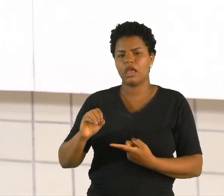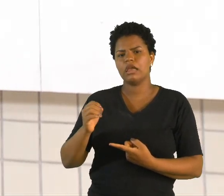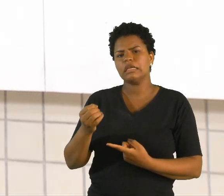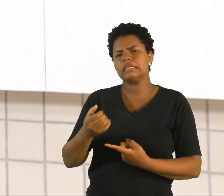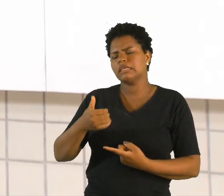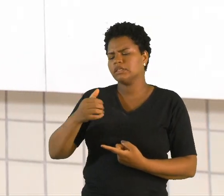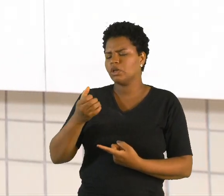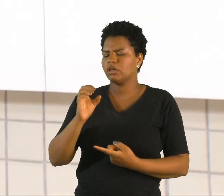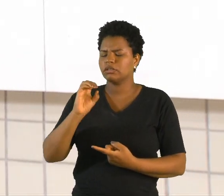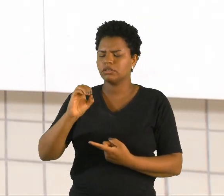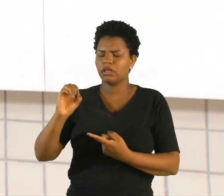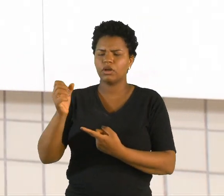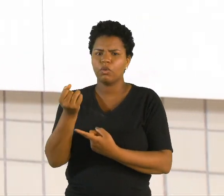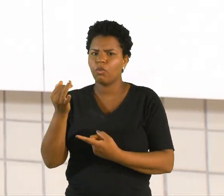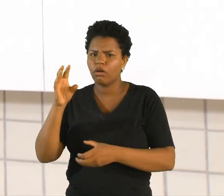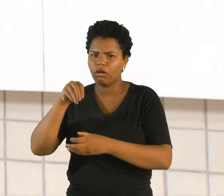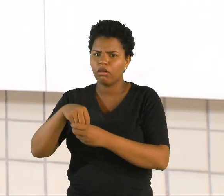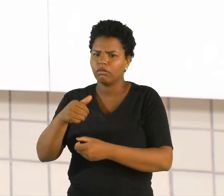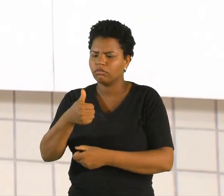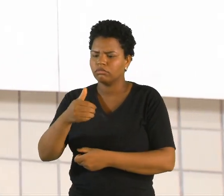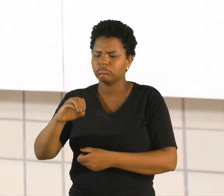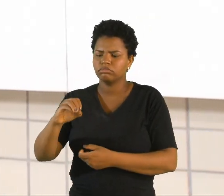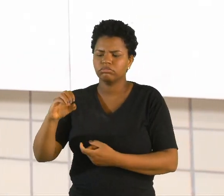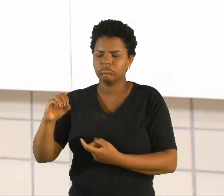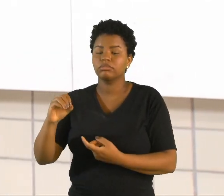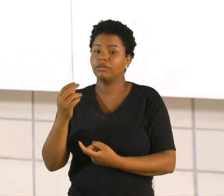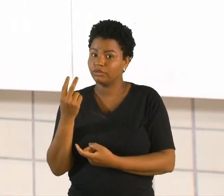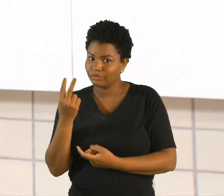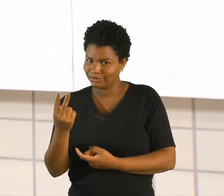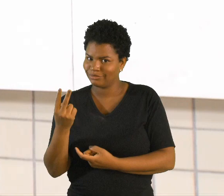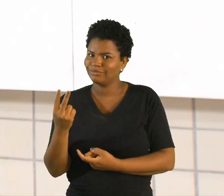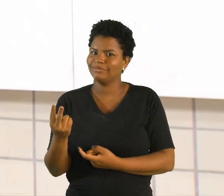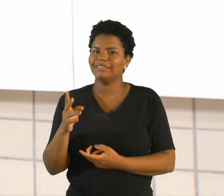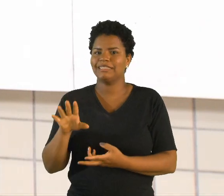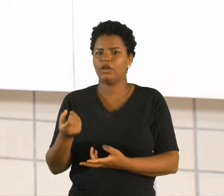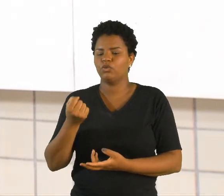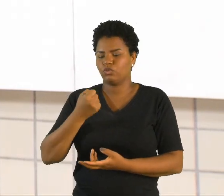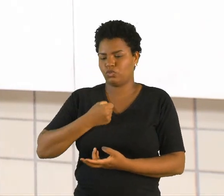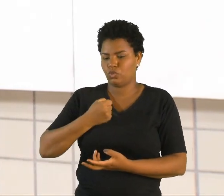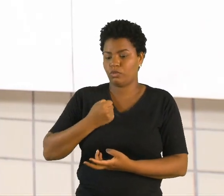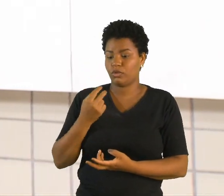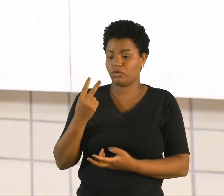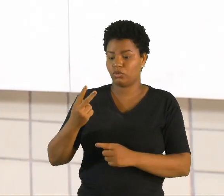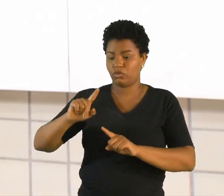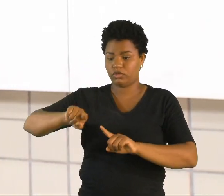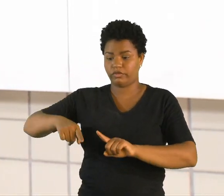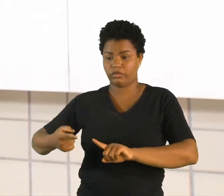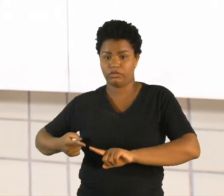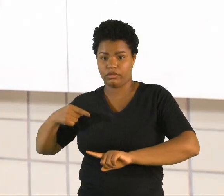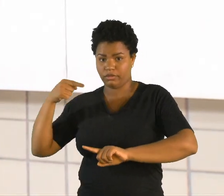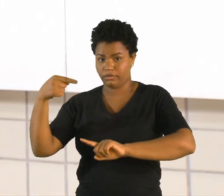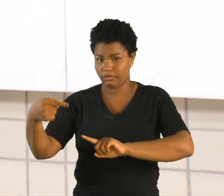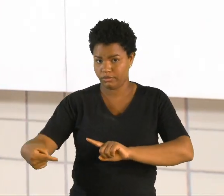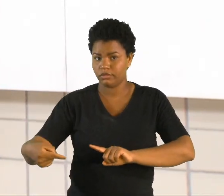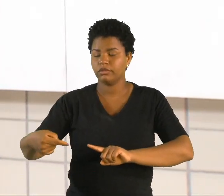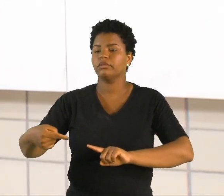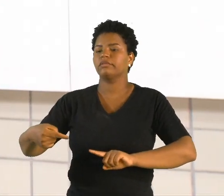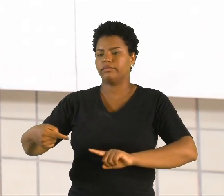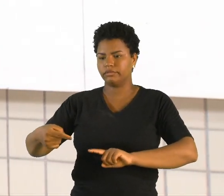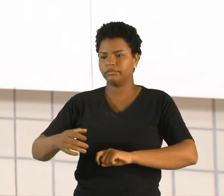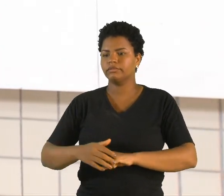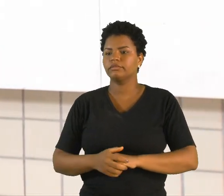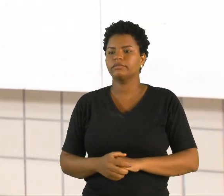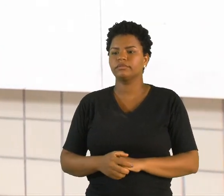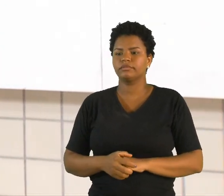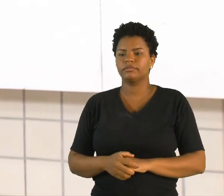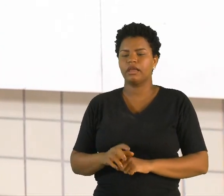100? 2. Quer dizer que tem 2 números depois da vírgula. O centésimo vem do 100. Então,